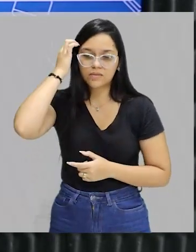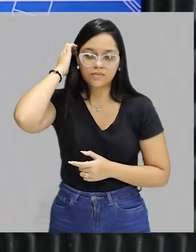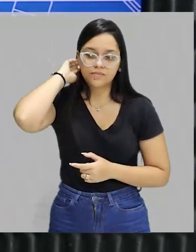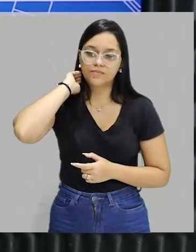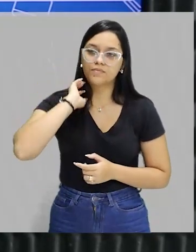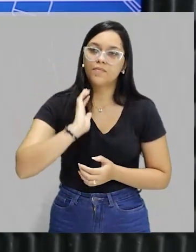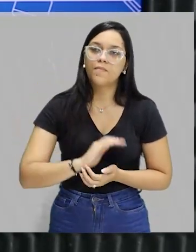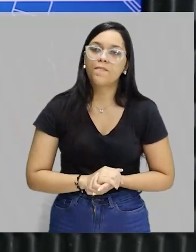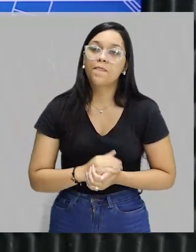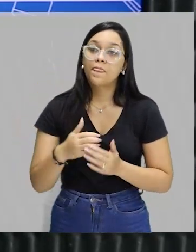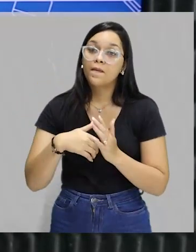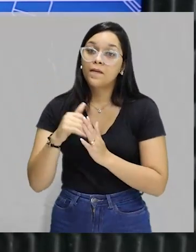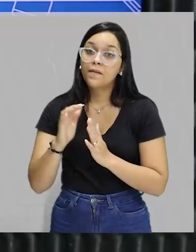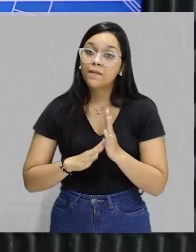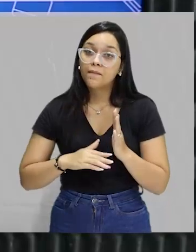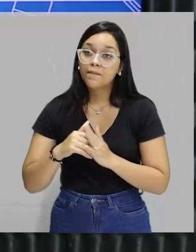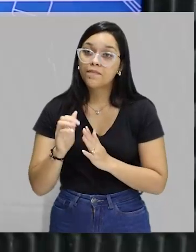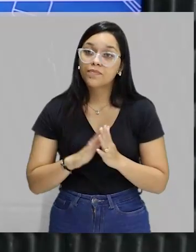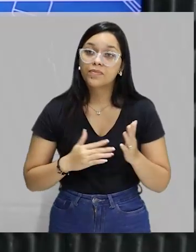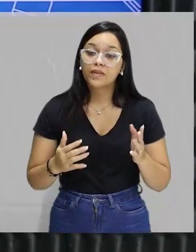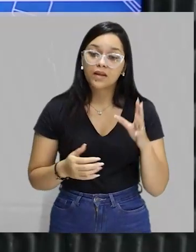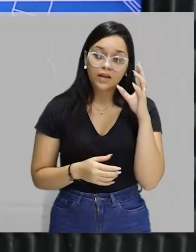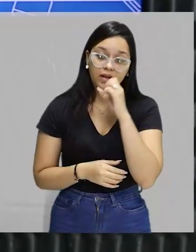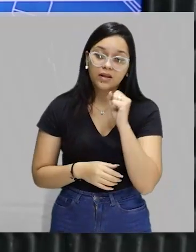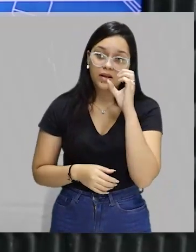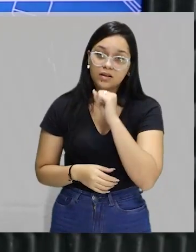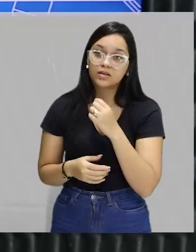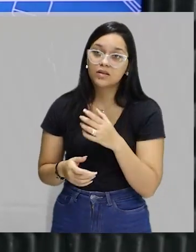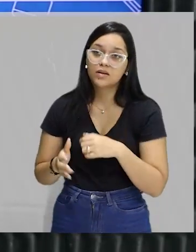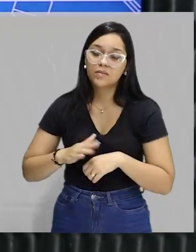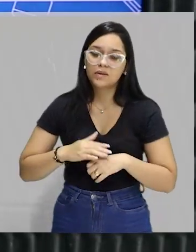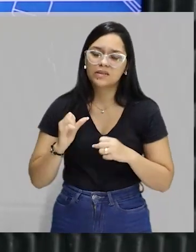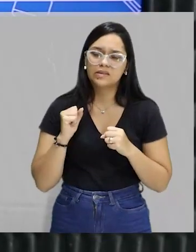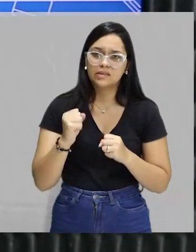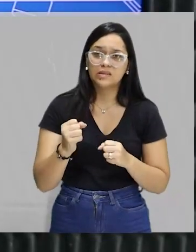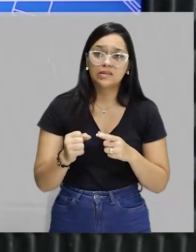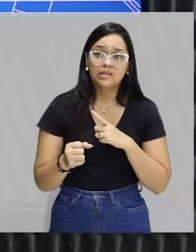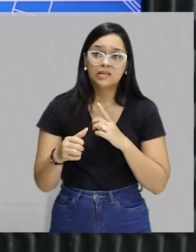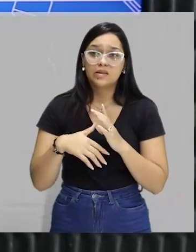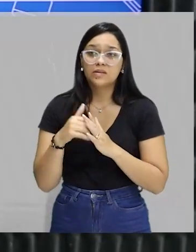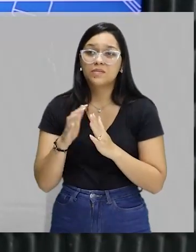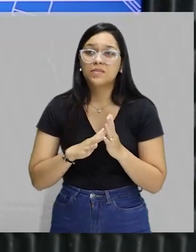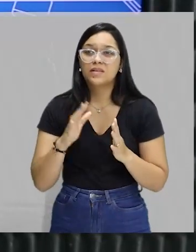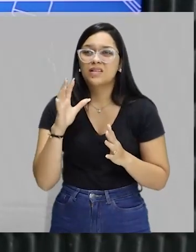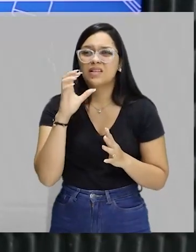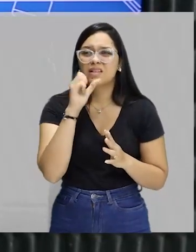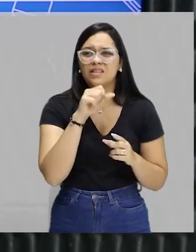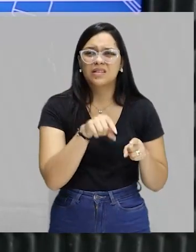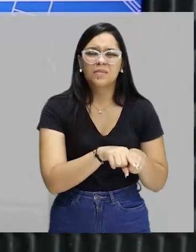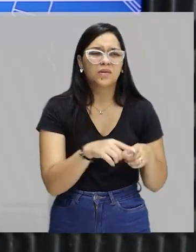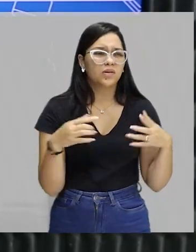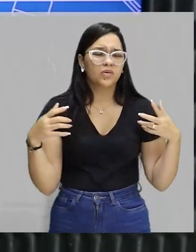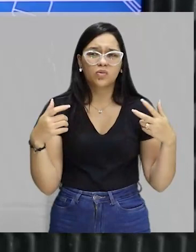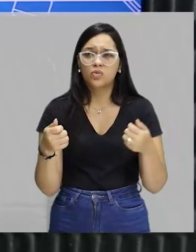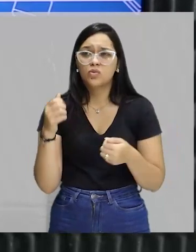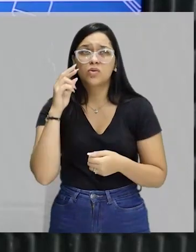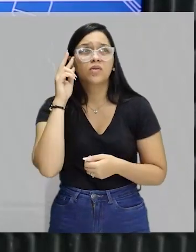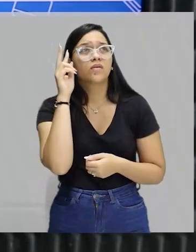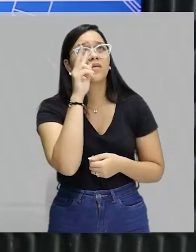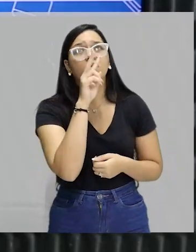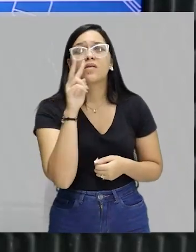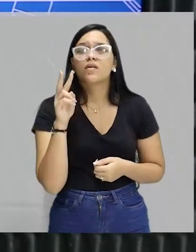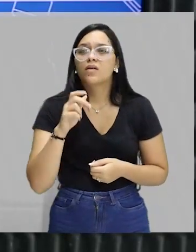cor. Pinte, eu sempre digo que laranja é a cor tecnicamente mais agressiva. Pinte um ambiente de laranja, teto, parede, céu, coloque a